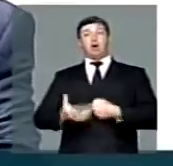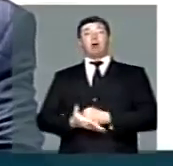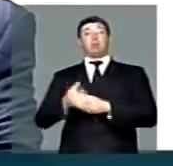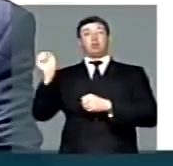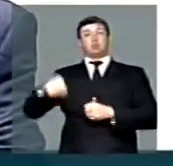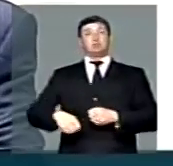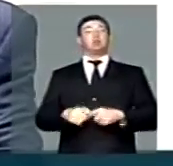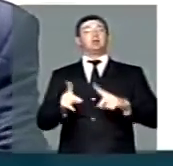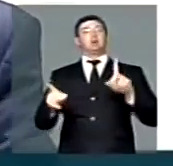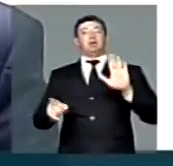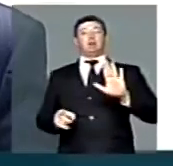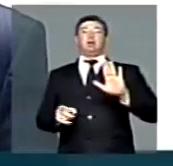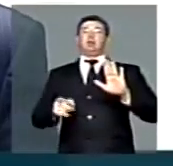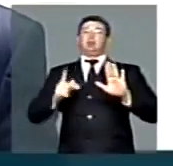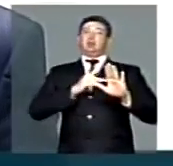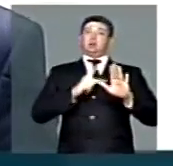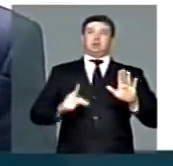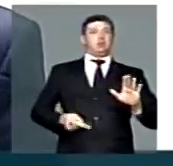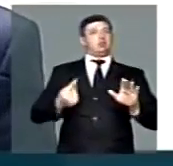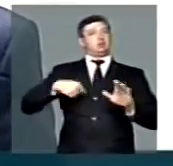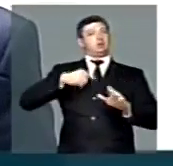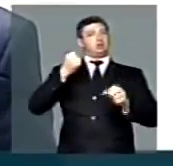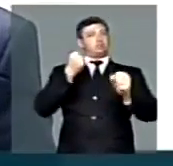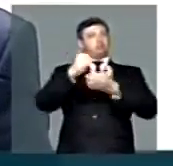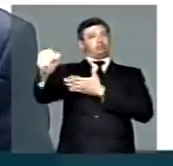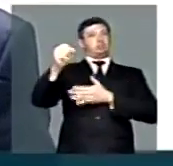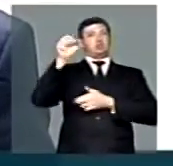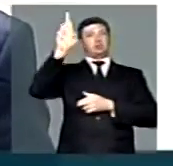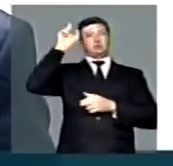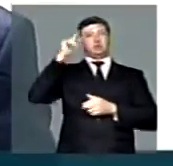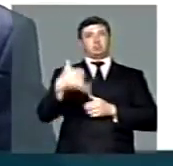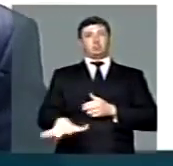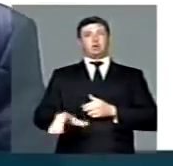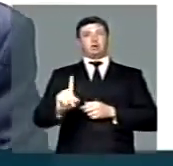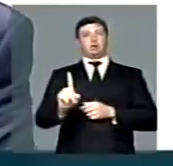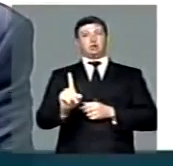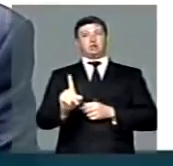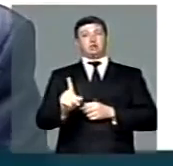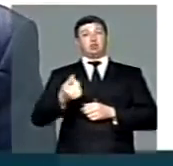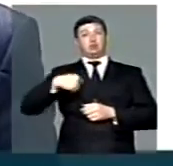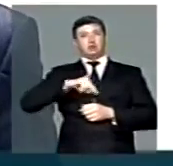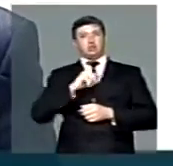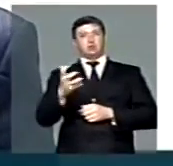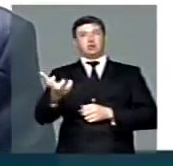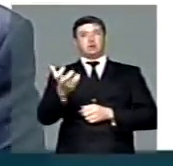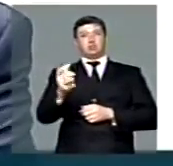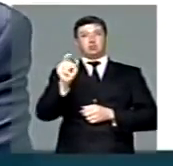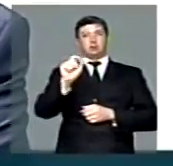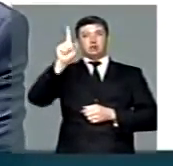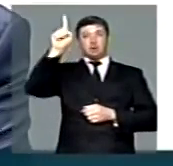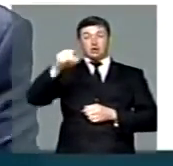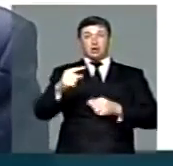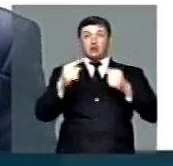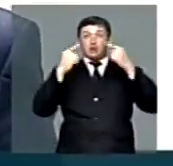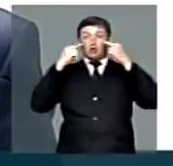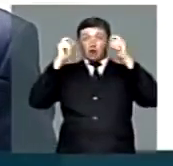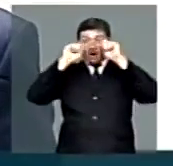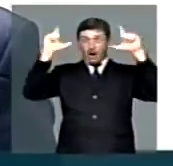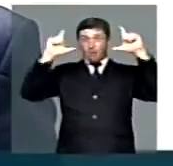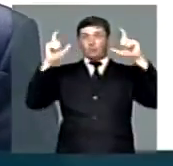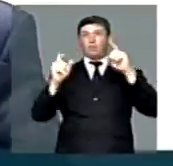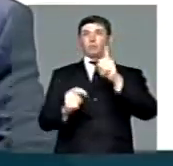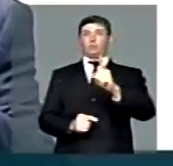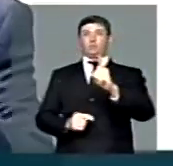Presidente Dilma, nós não queremos ter confronto com Vossa Excelência, nós queremos abrir os olhos da